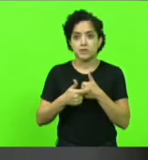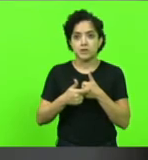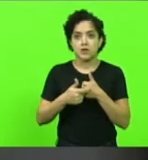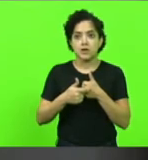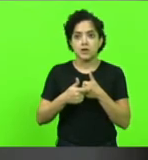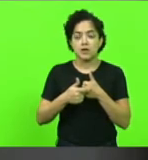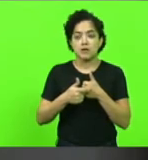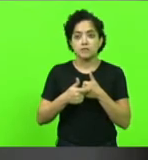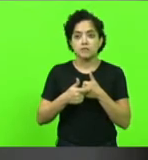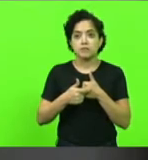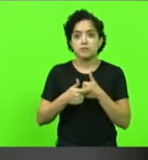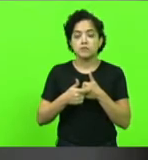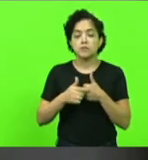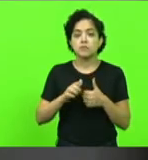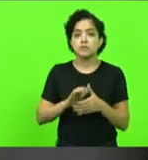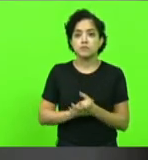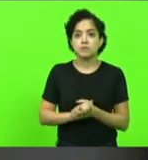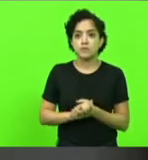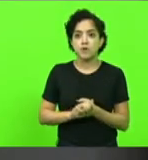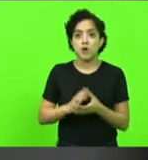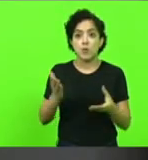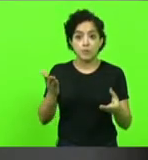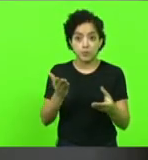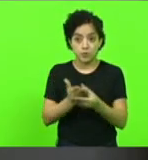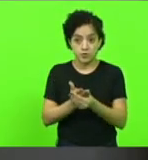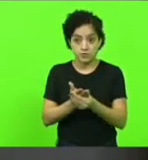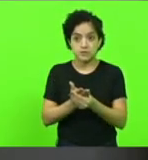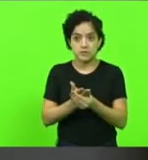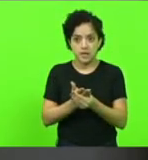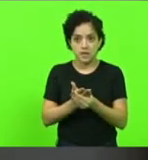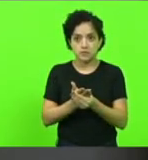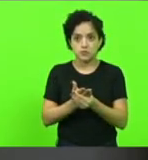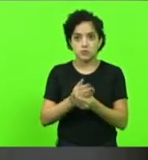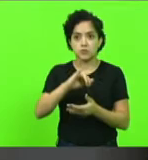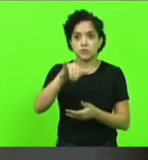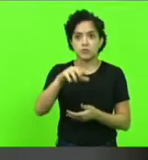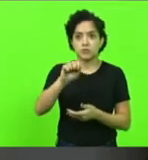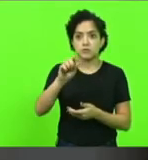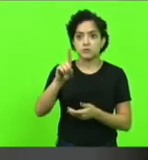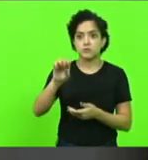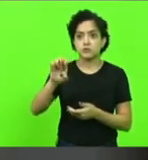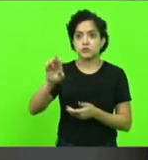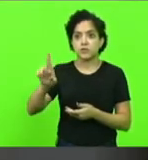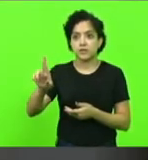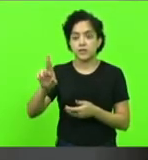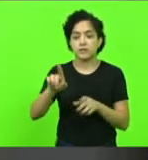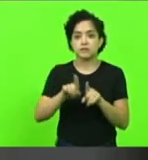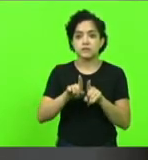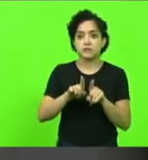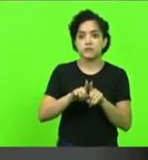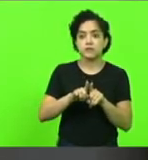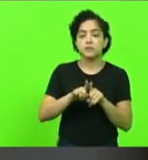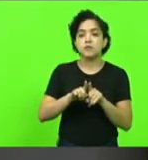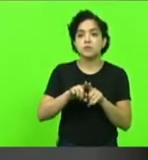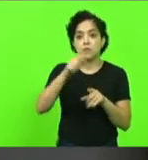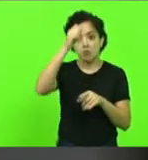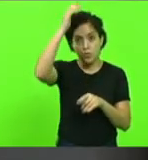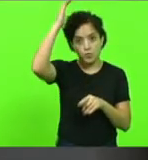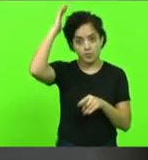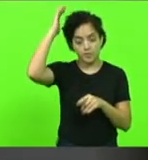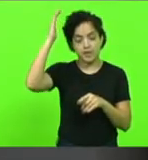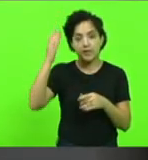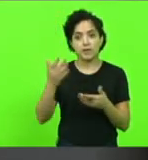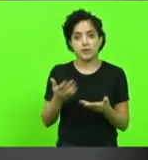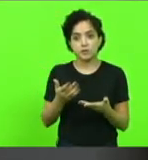Bombeiros Militares de Santa Catarina abriu um processo disciplinar contra Jader, vice-presidente da Abrave e cabos de bombeiro, por